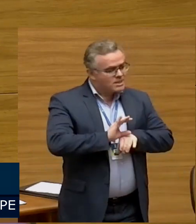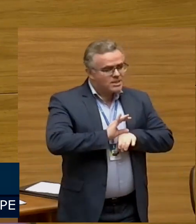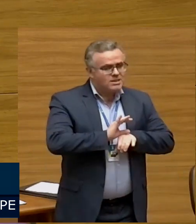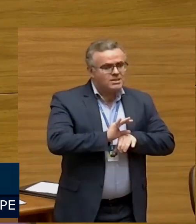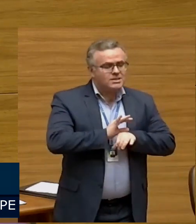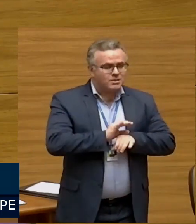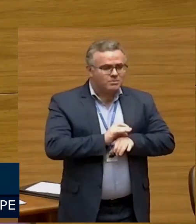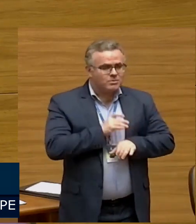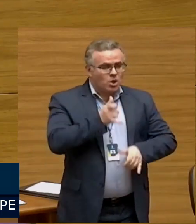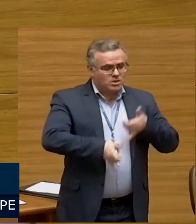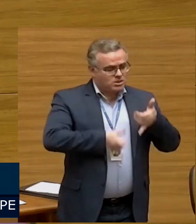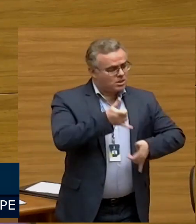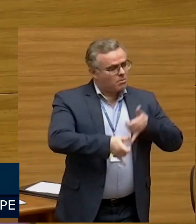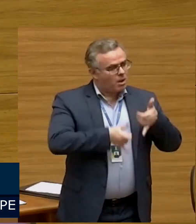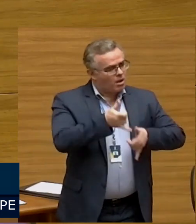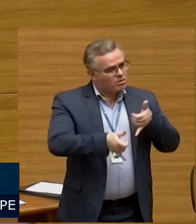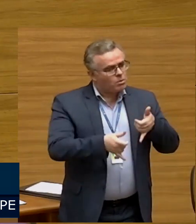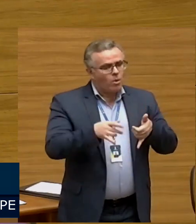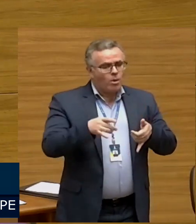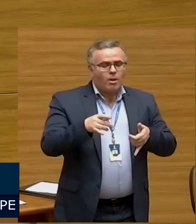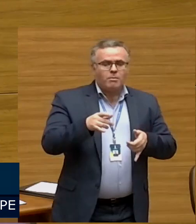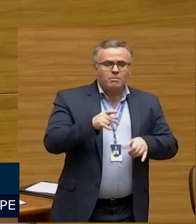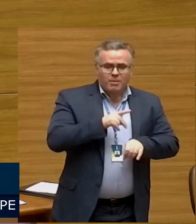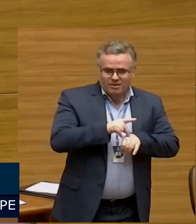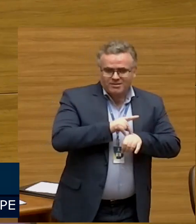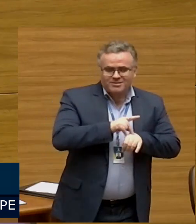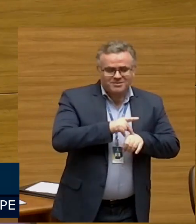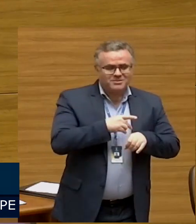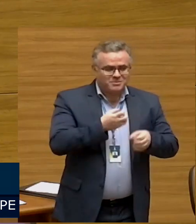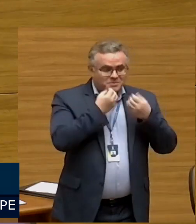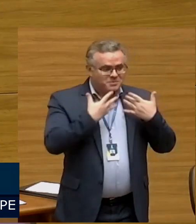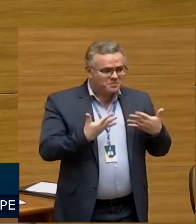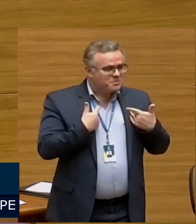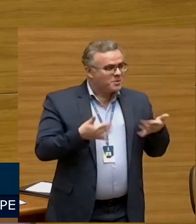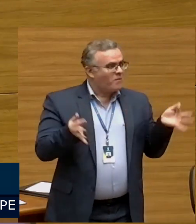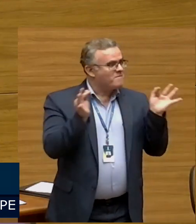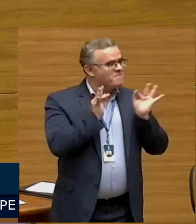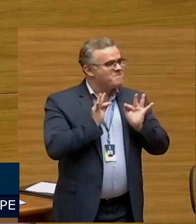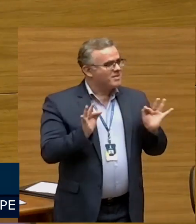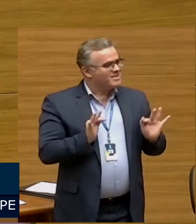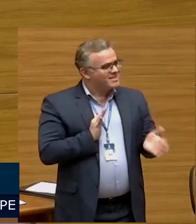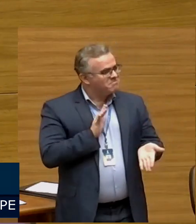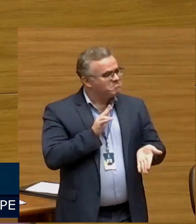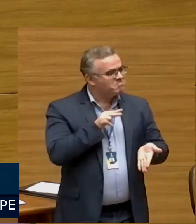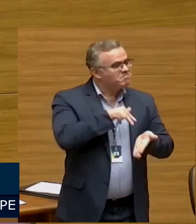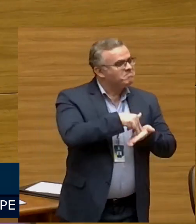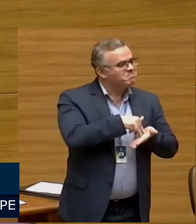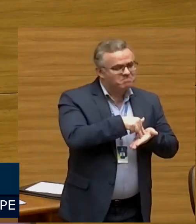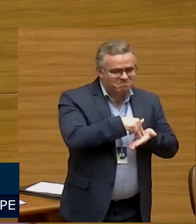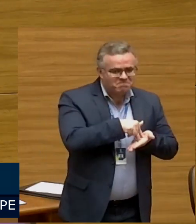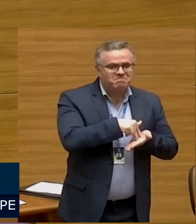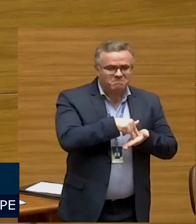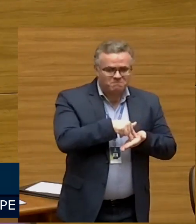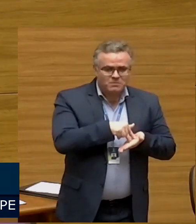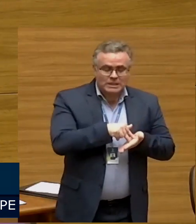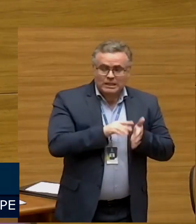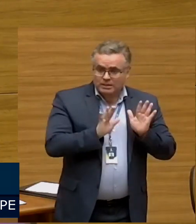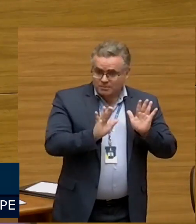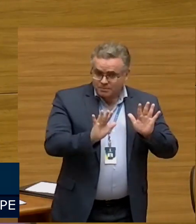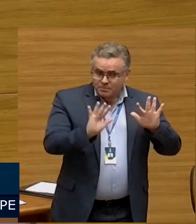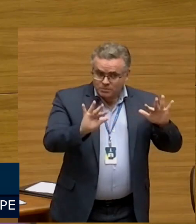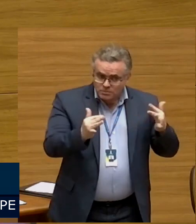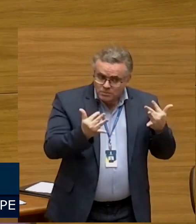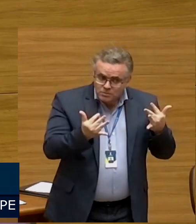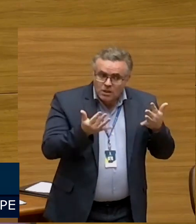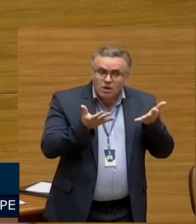um sapato alto preto, e quero dizer que é uma felicidade muito grande estar aqui. Quero colocar meu